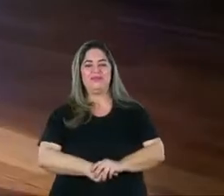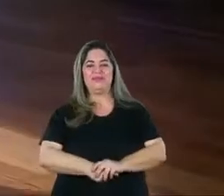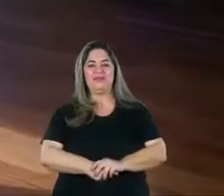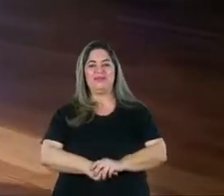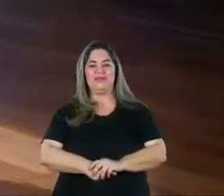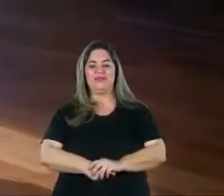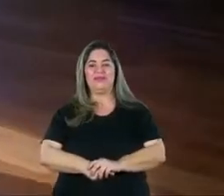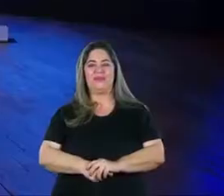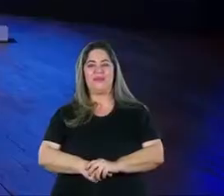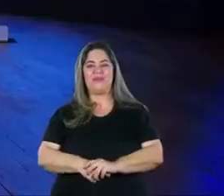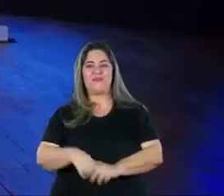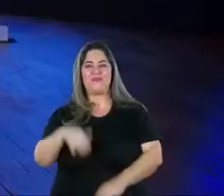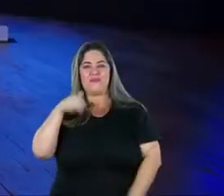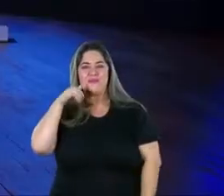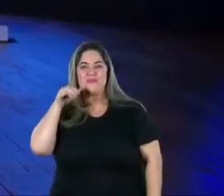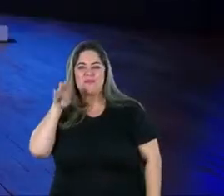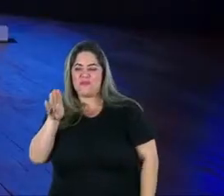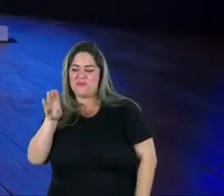Boi.